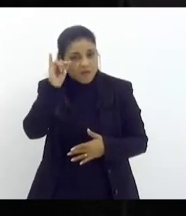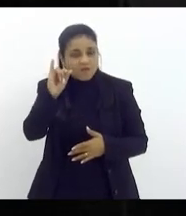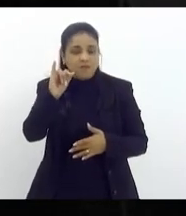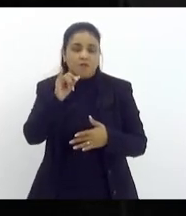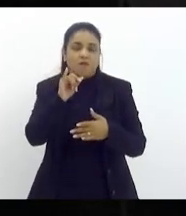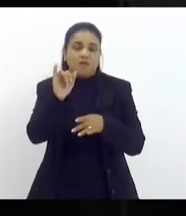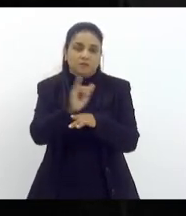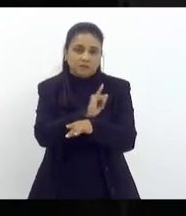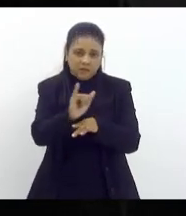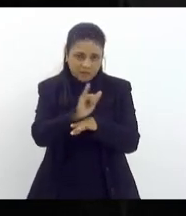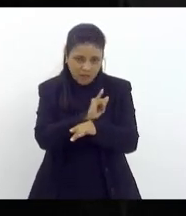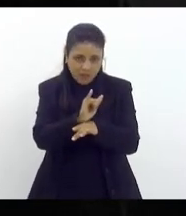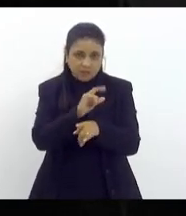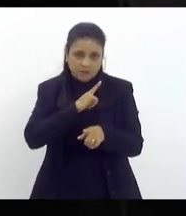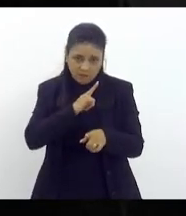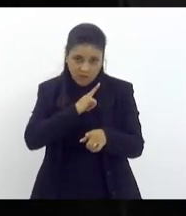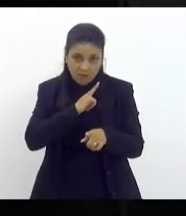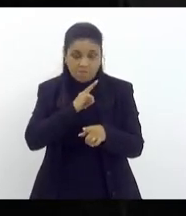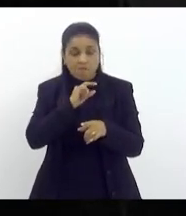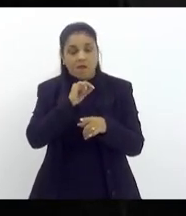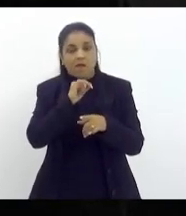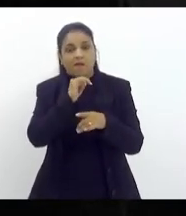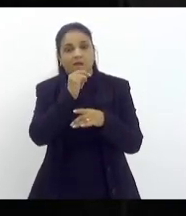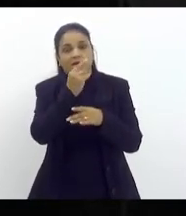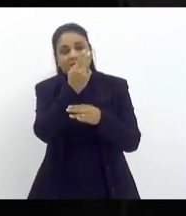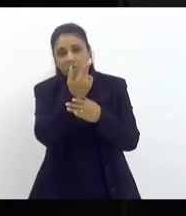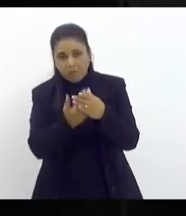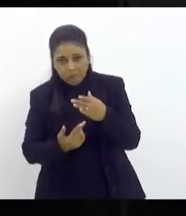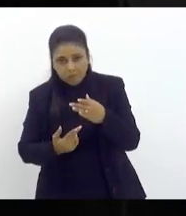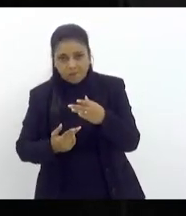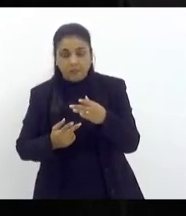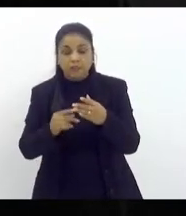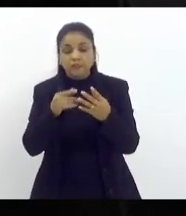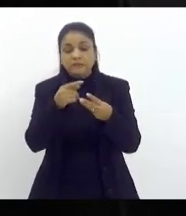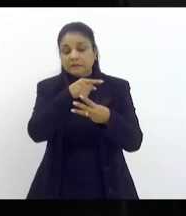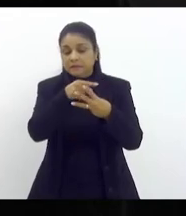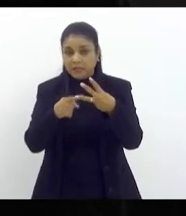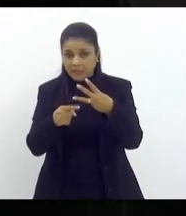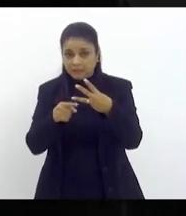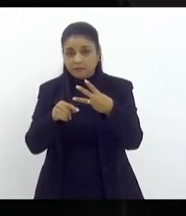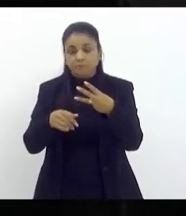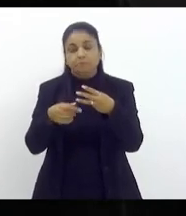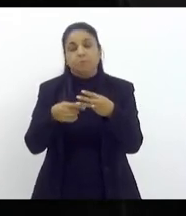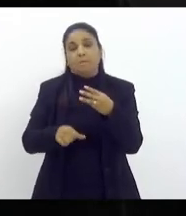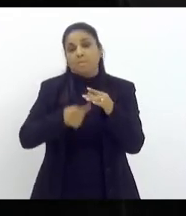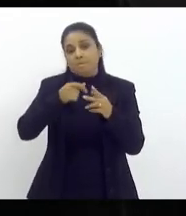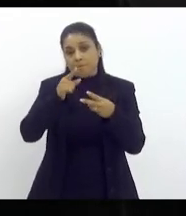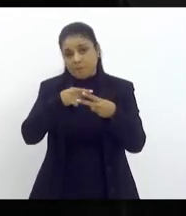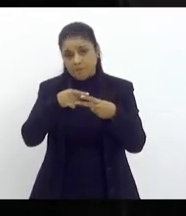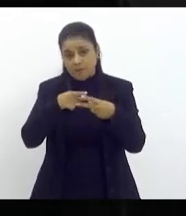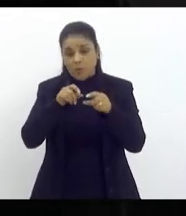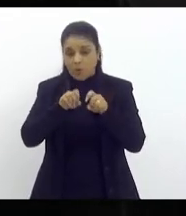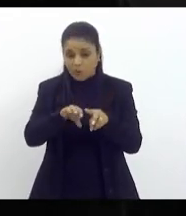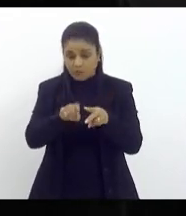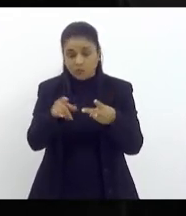eu acho que deverá ser balizada em três pilares fundamentais educação tecnologia